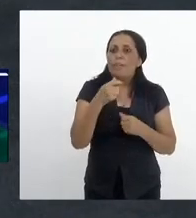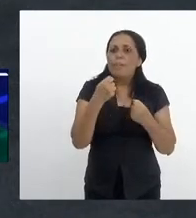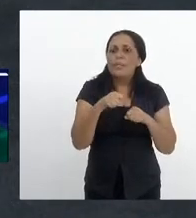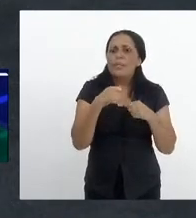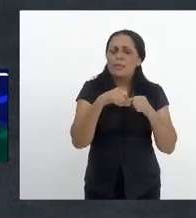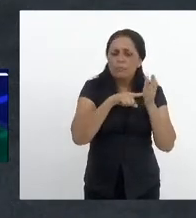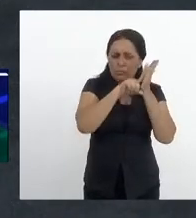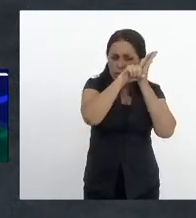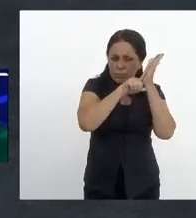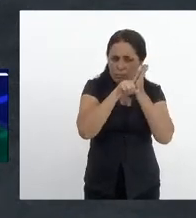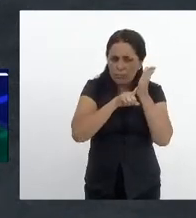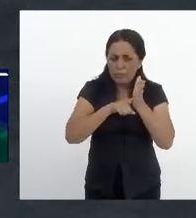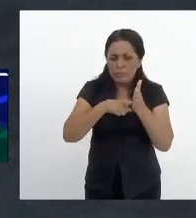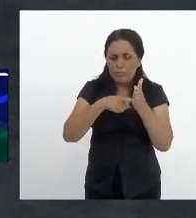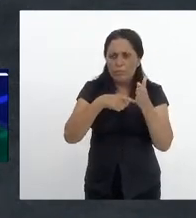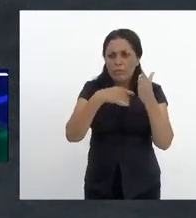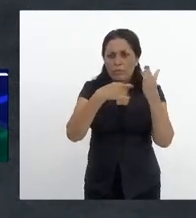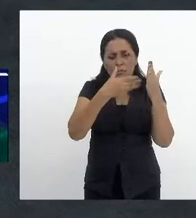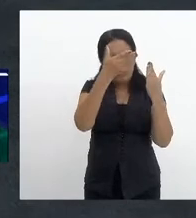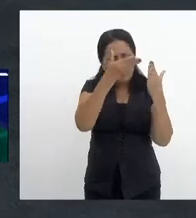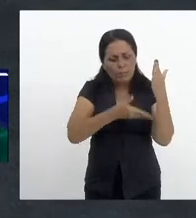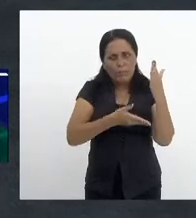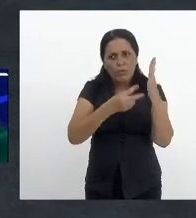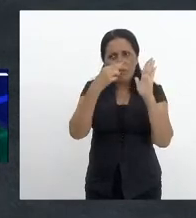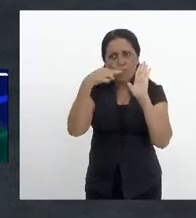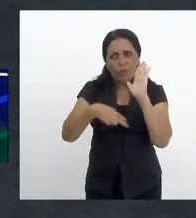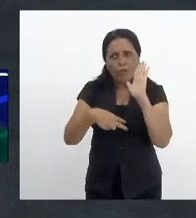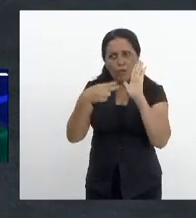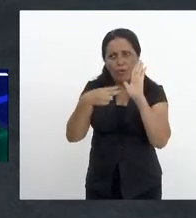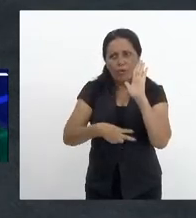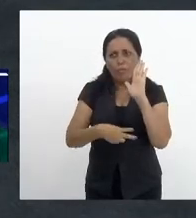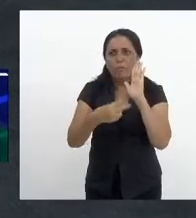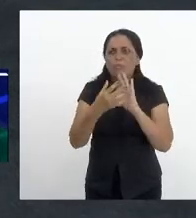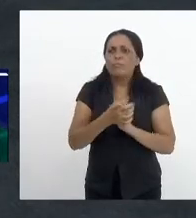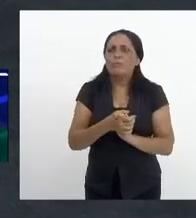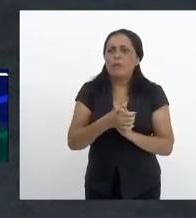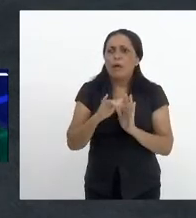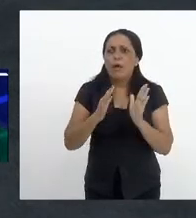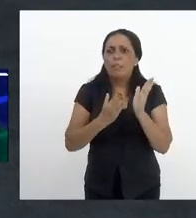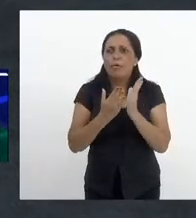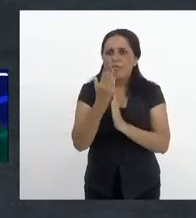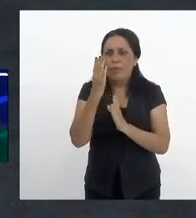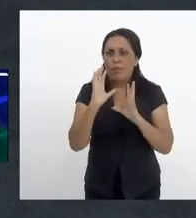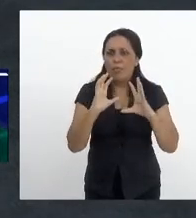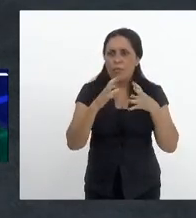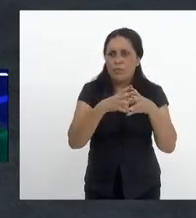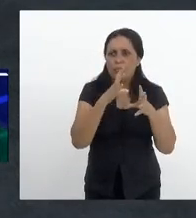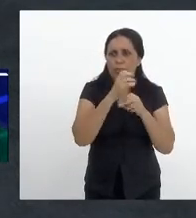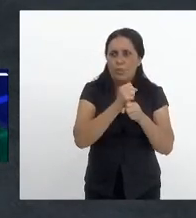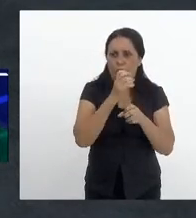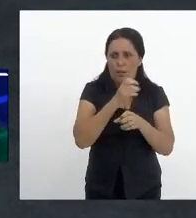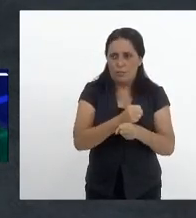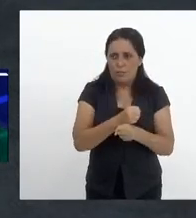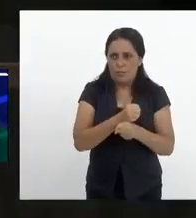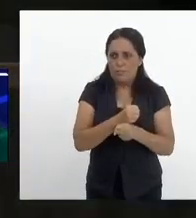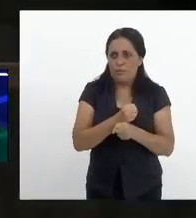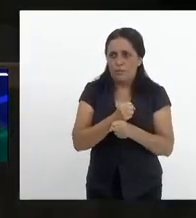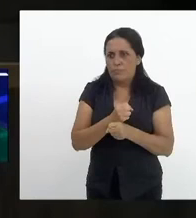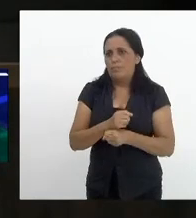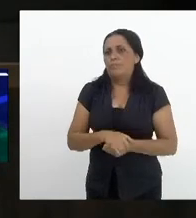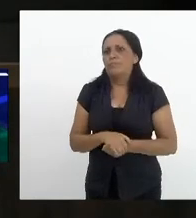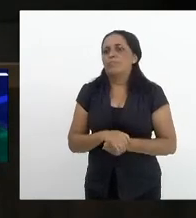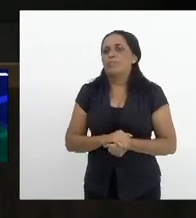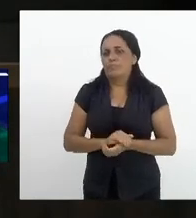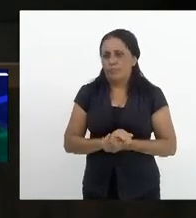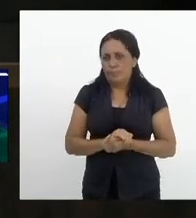escopo dessa licitação para mim poder, okay, aprovar na Comissão de Tributação e mandar para o Tribunal de Contas. Ok.